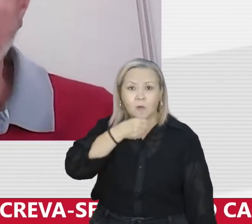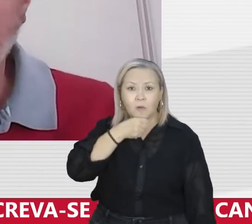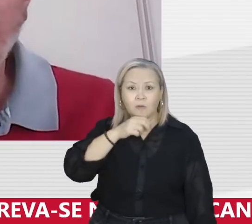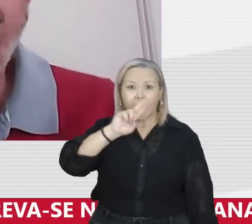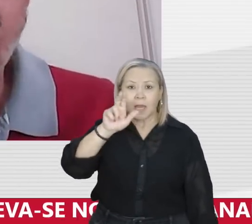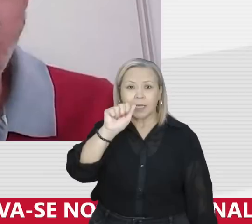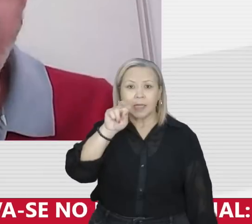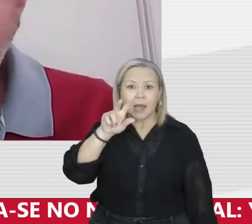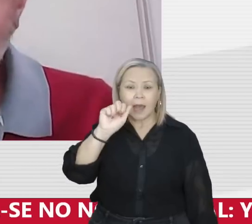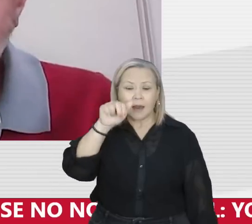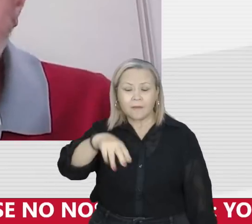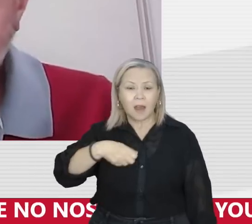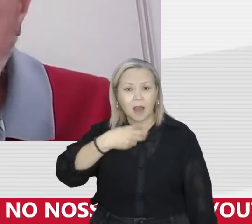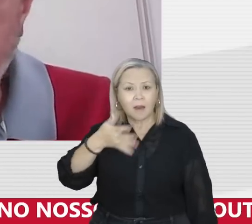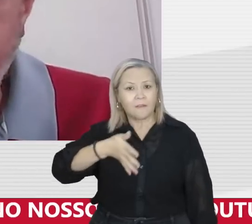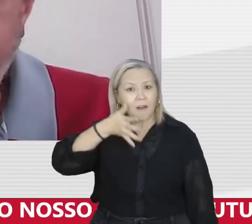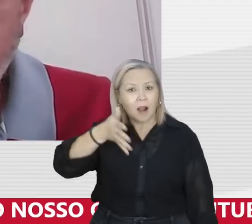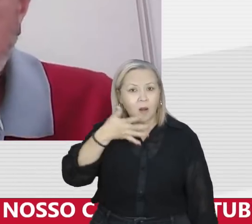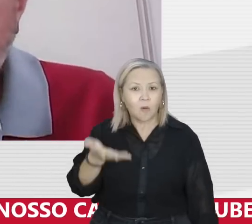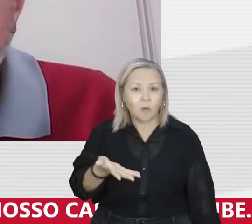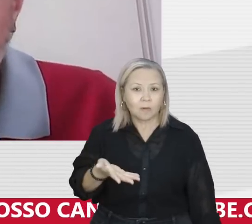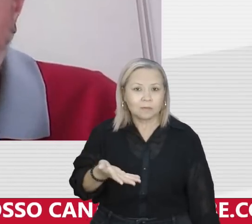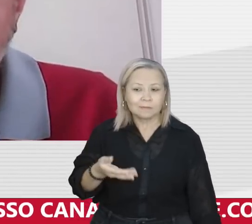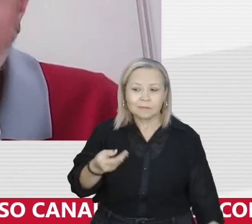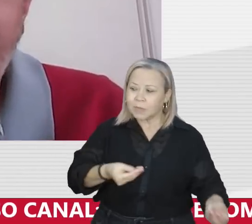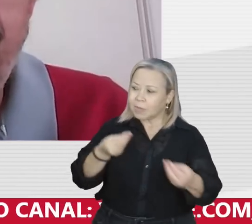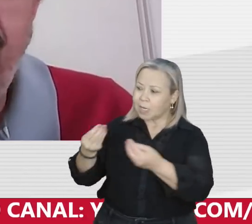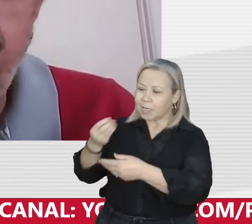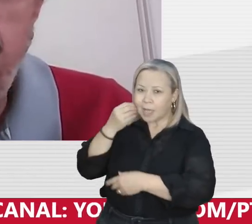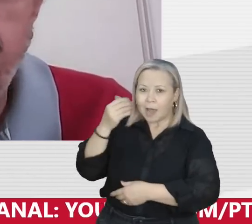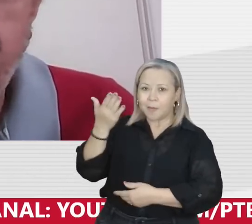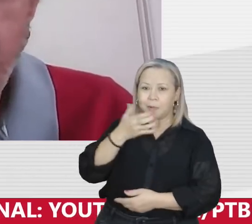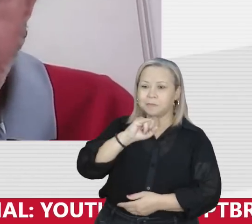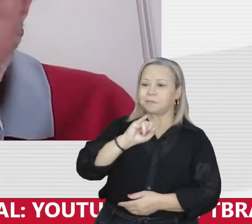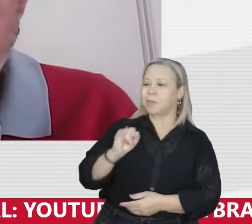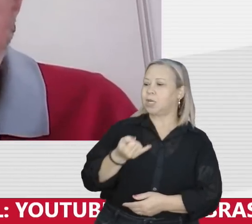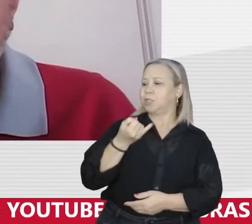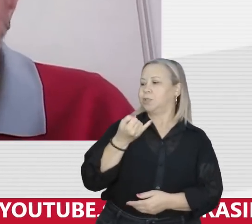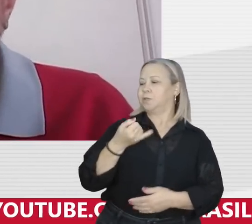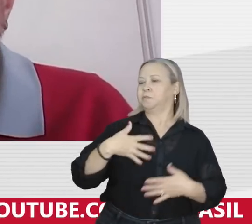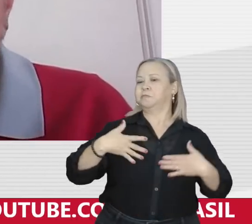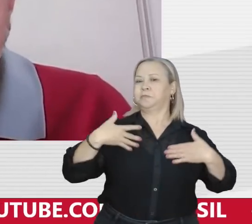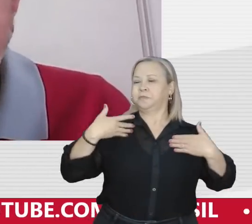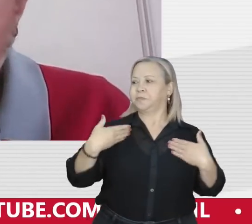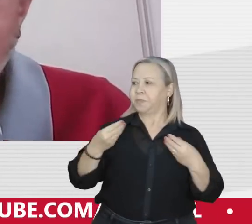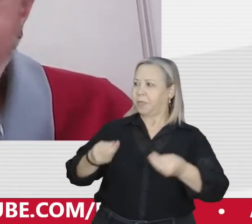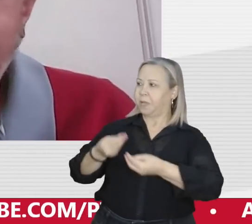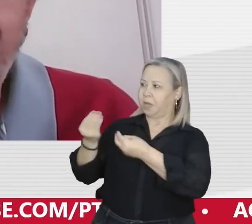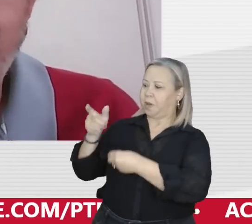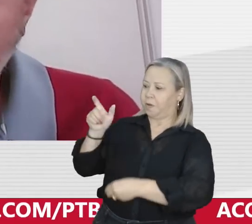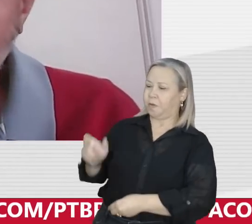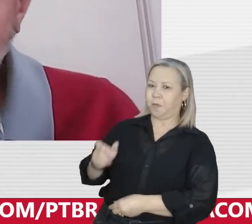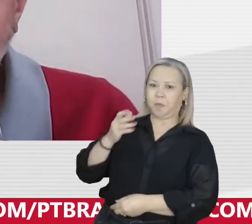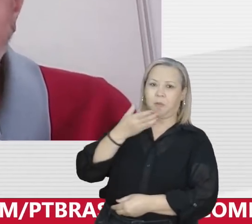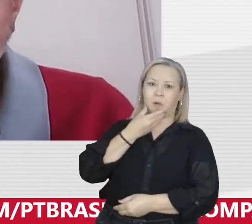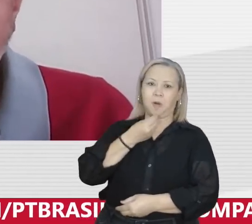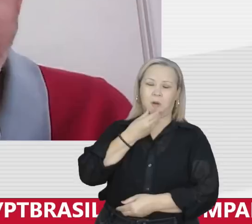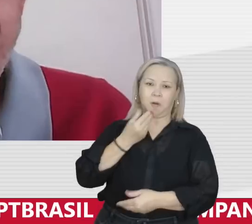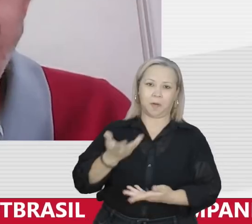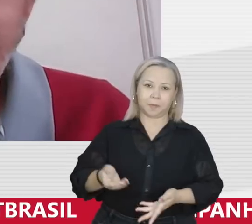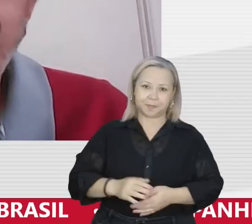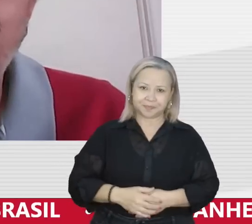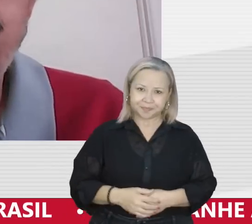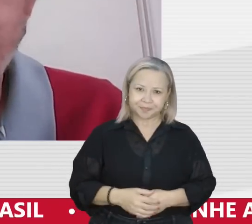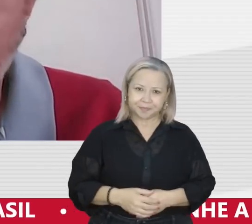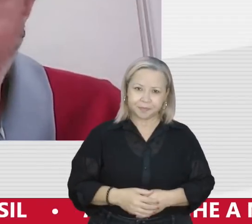ele quis dar uma prova de prestígio, porque o Bolsonaro também tem disso. Os bolsonaristas raiz até hoje se